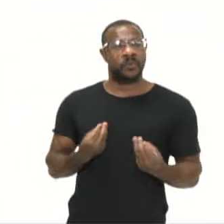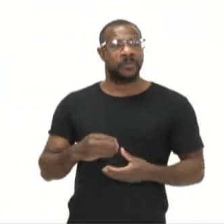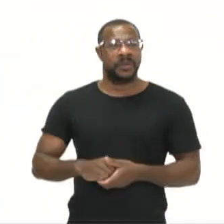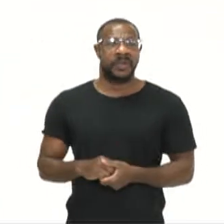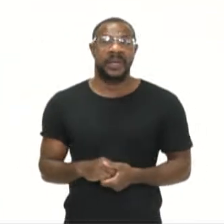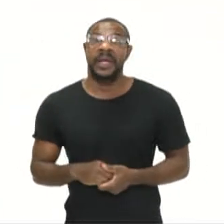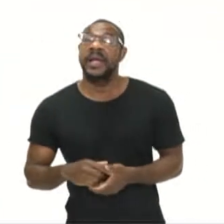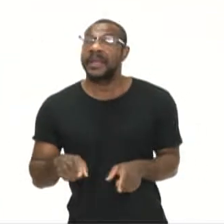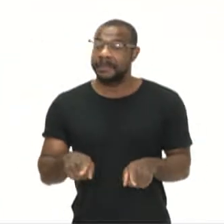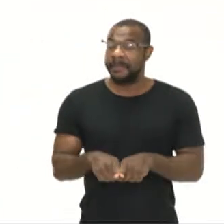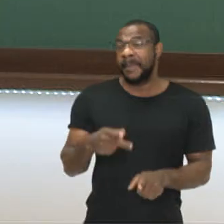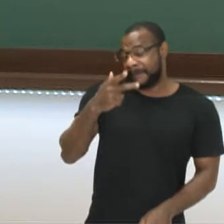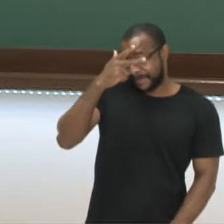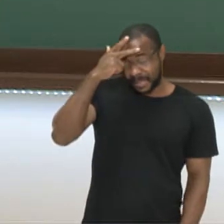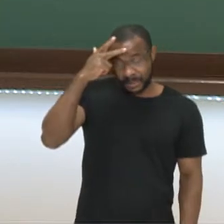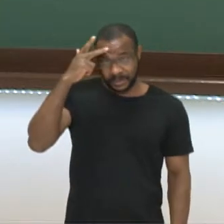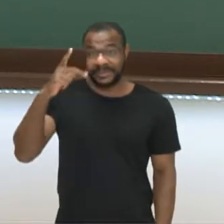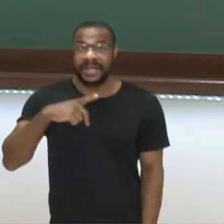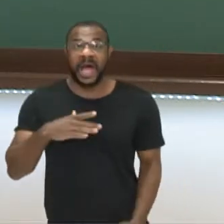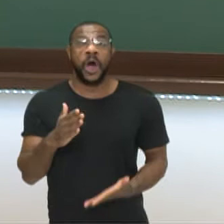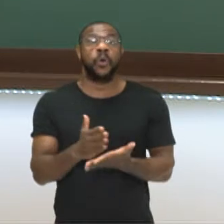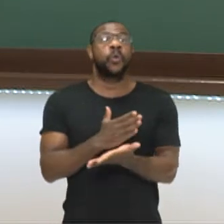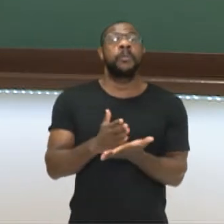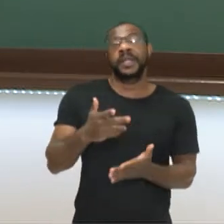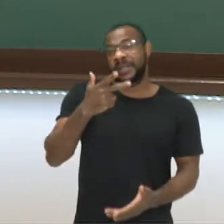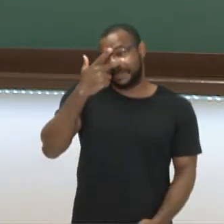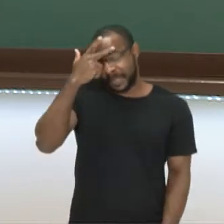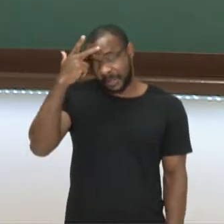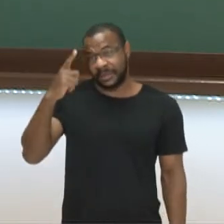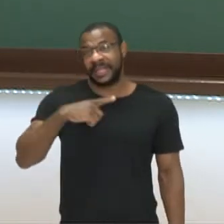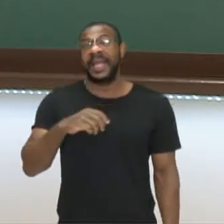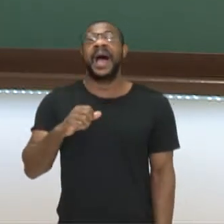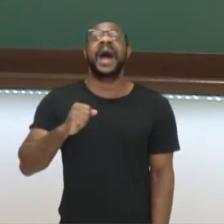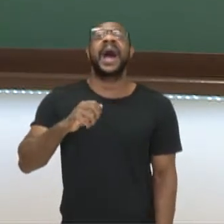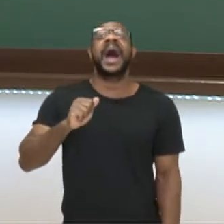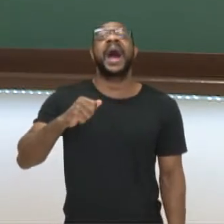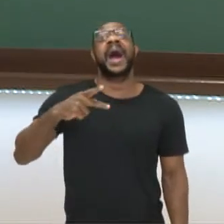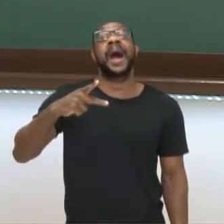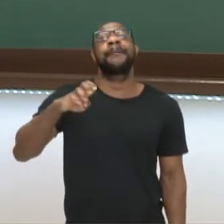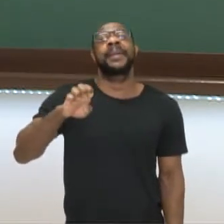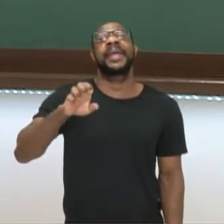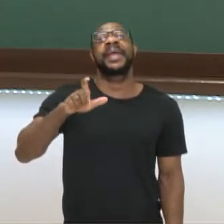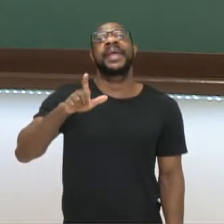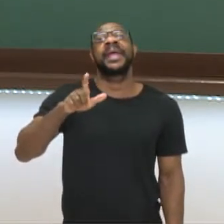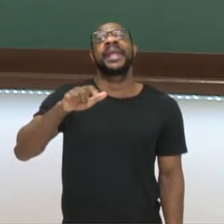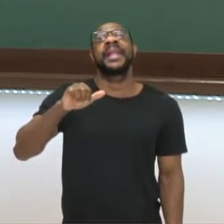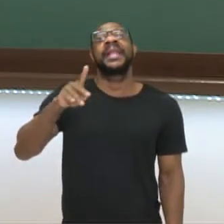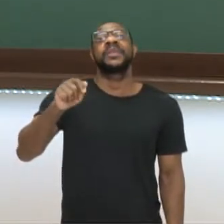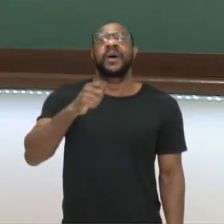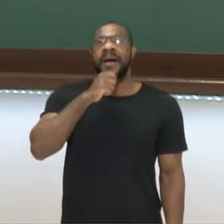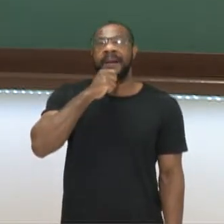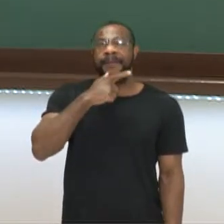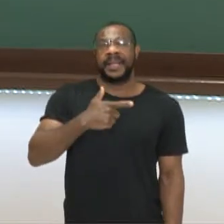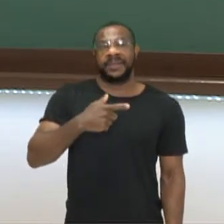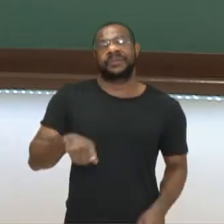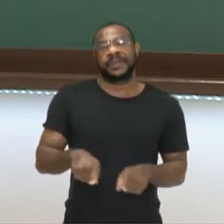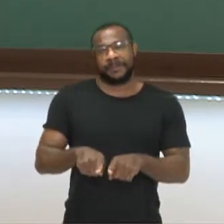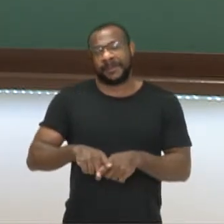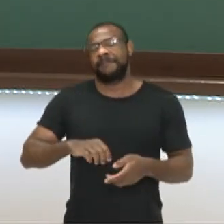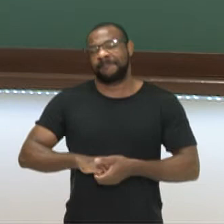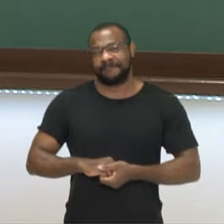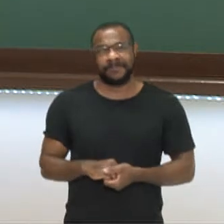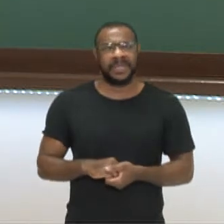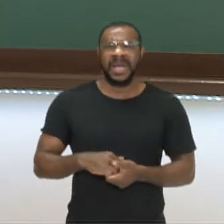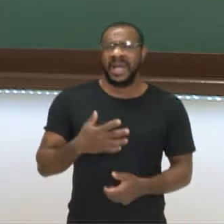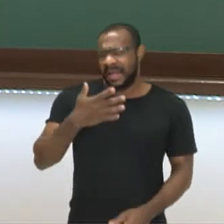têm apelidos. Não sei se é o seu caso. O porquê você tem o apelido que tem? O que ele transmite para as outras pessoas esse apelido? As